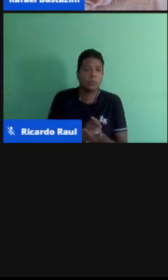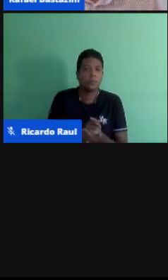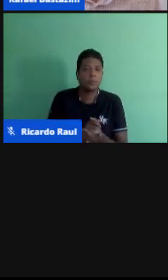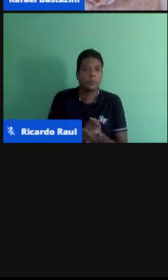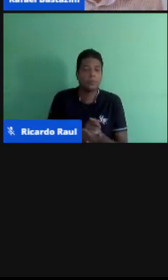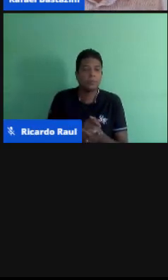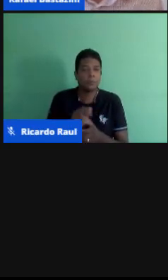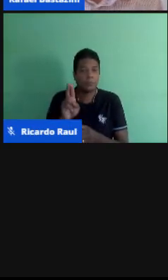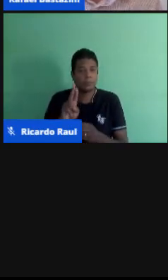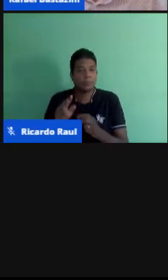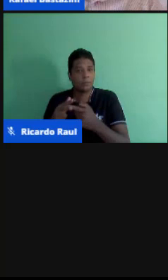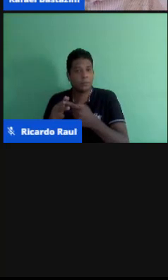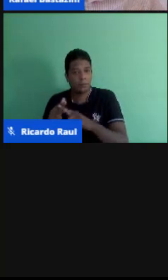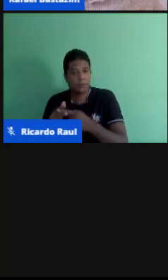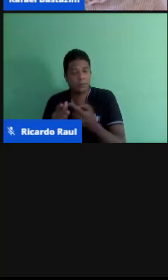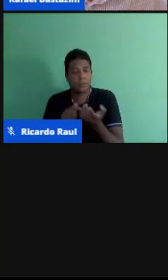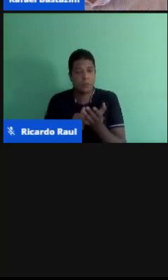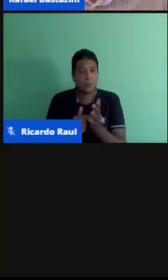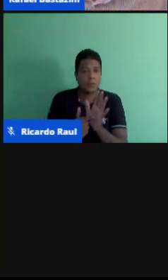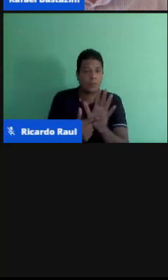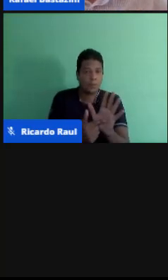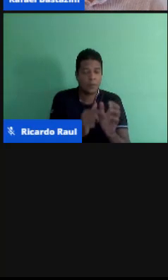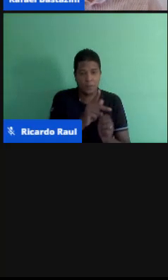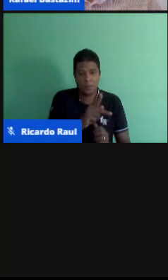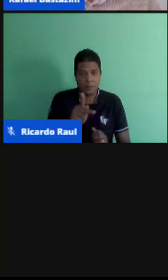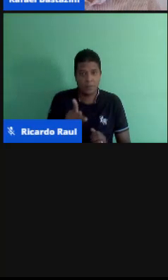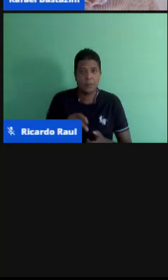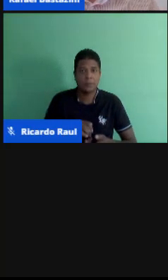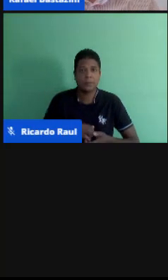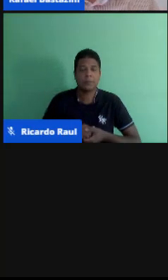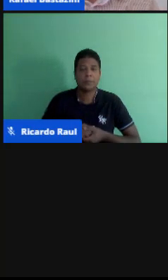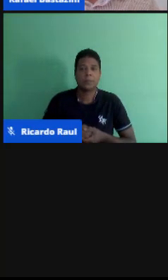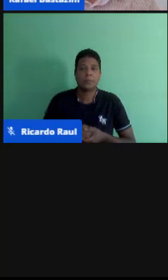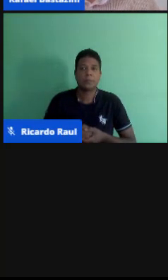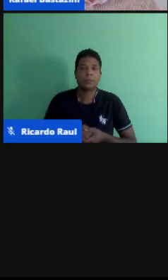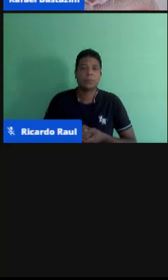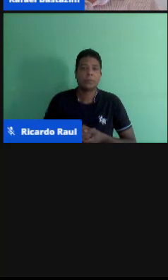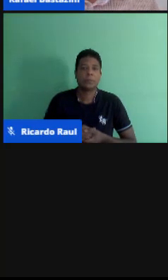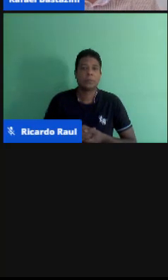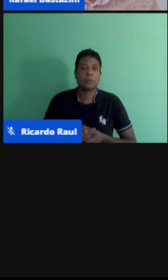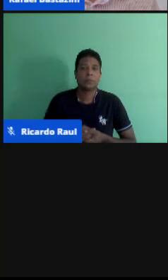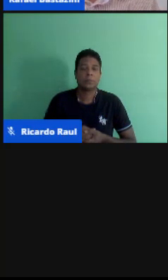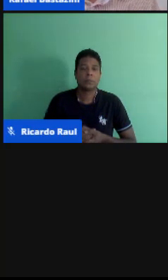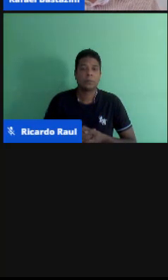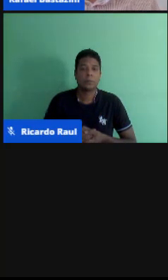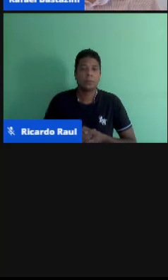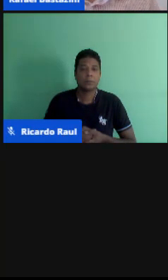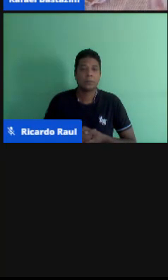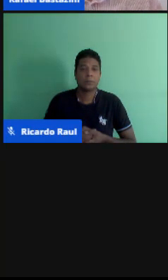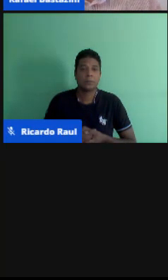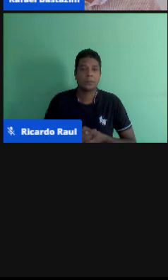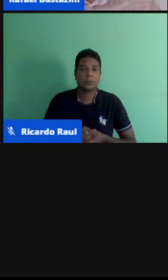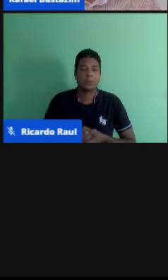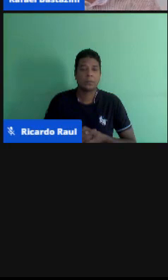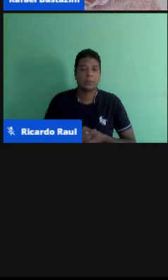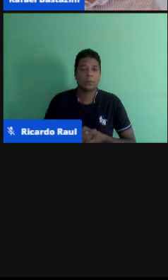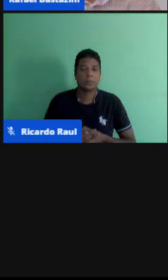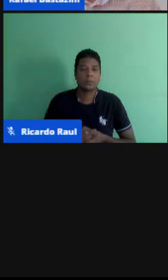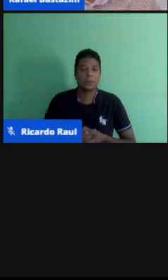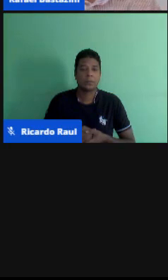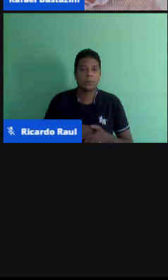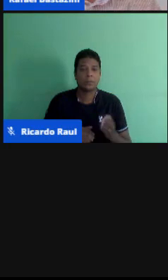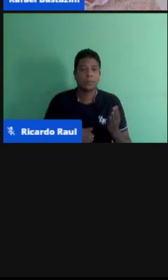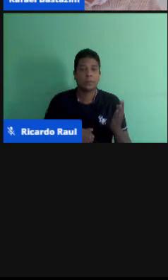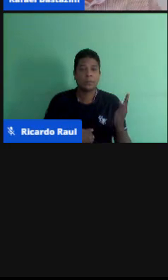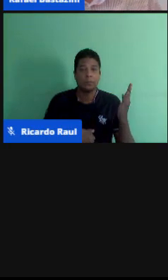da ferramenta que o Rafa apresentou. Pode passar, por favor, o próximo slide. Aqui a gente selecionou